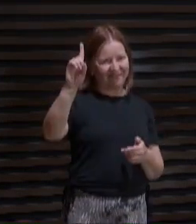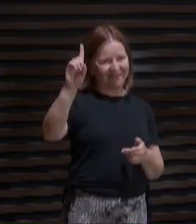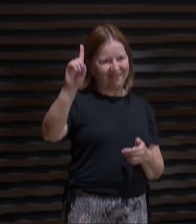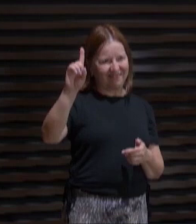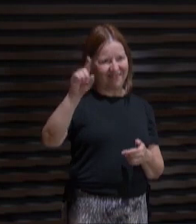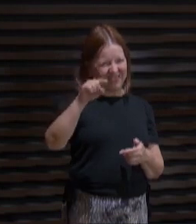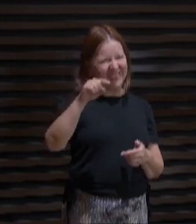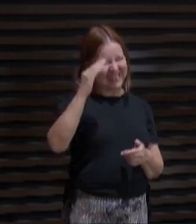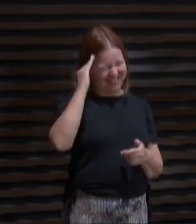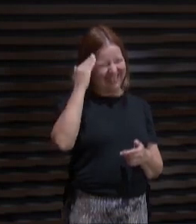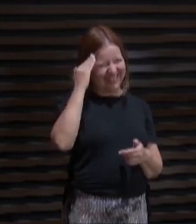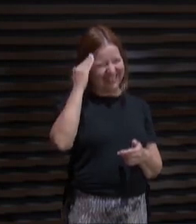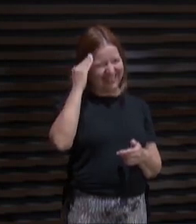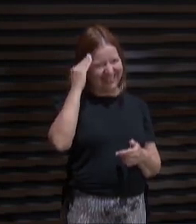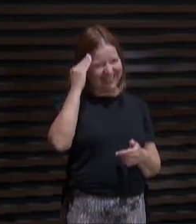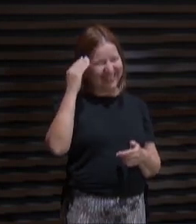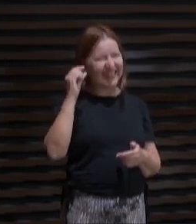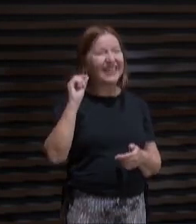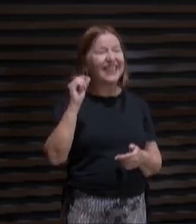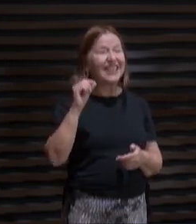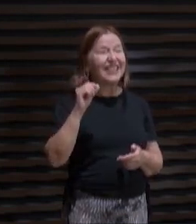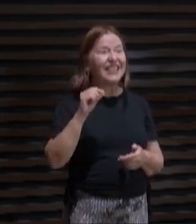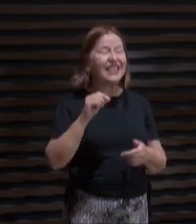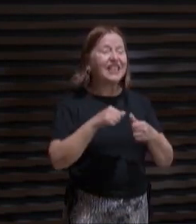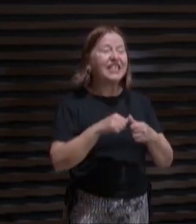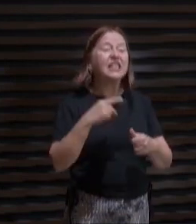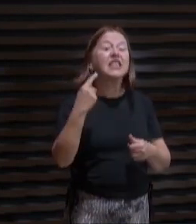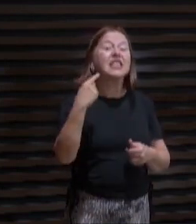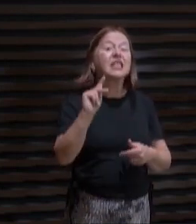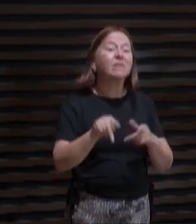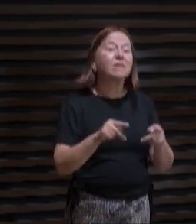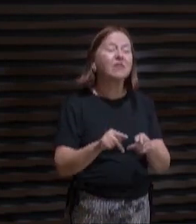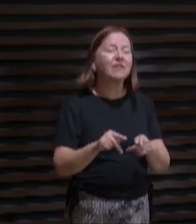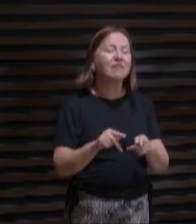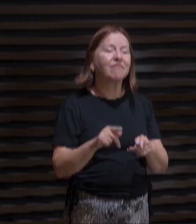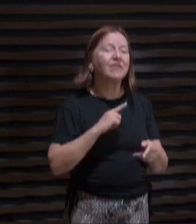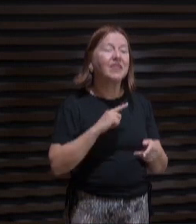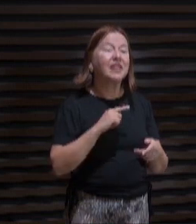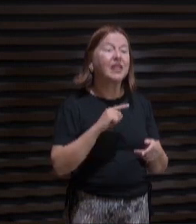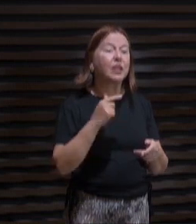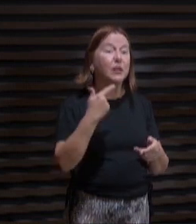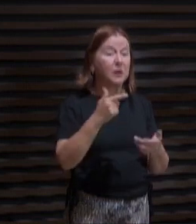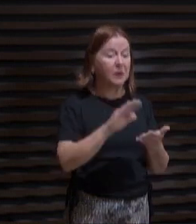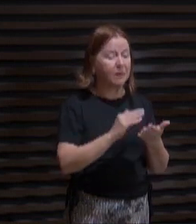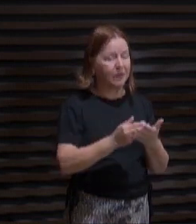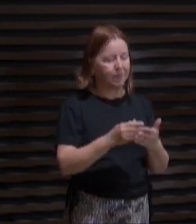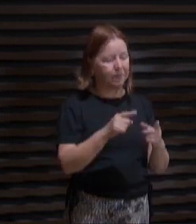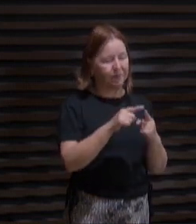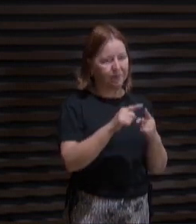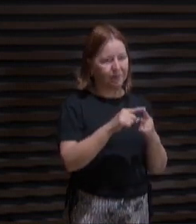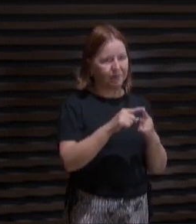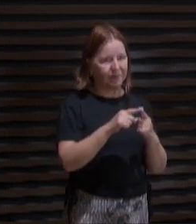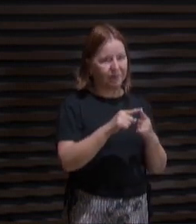você entendeu isso? Quem eram esses seus? Tem duas interpretações. A primeira é